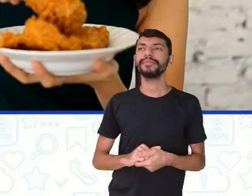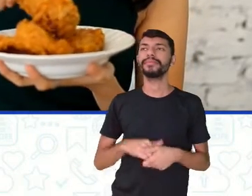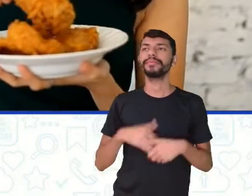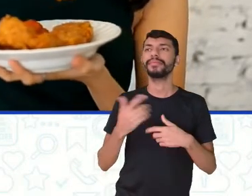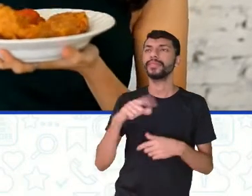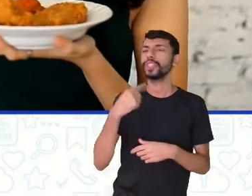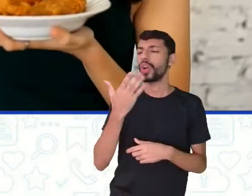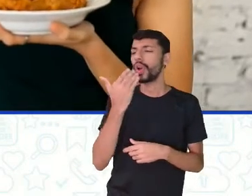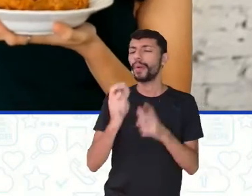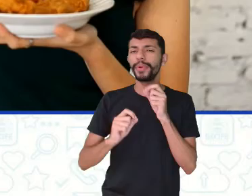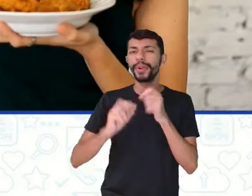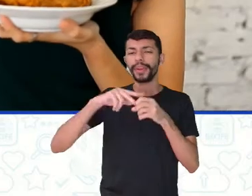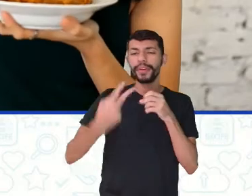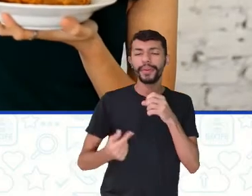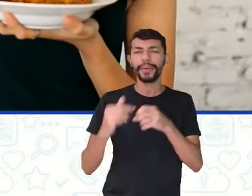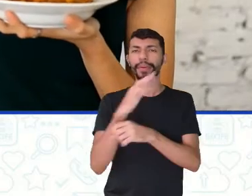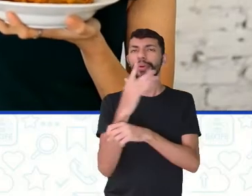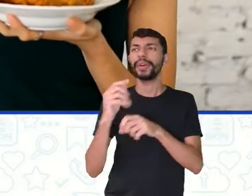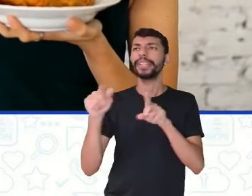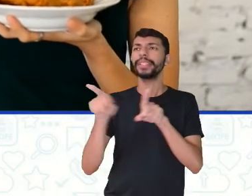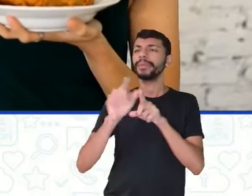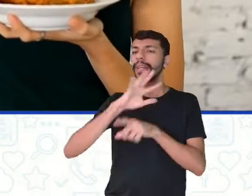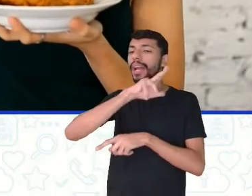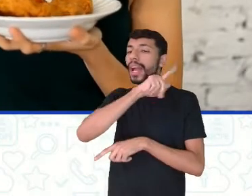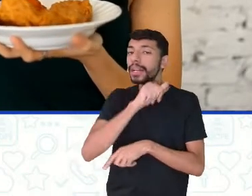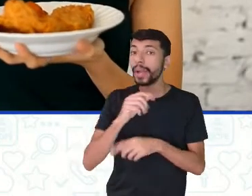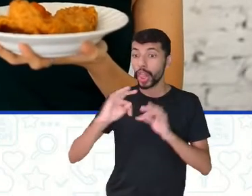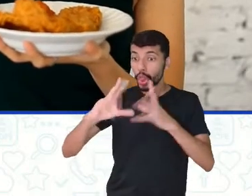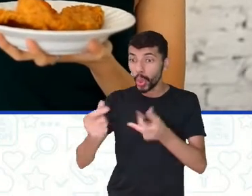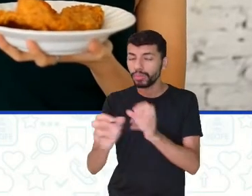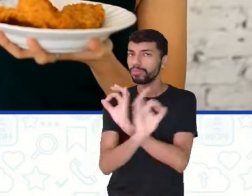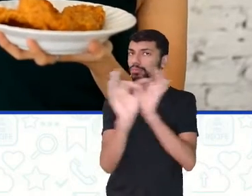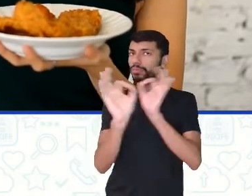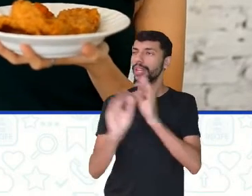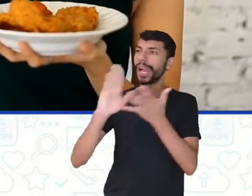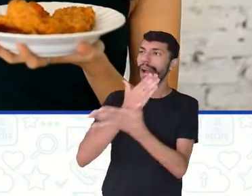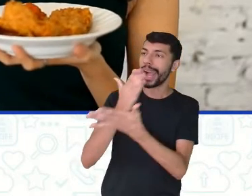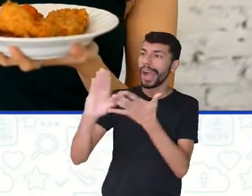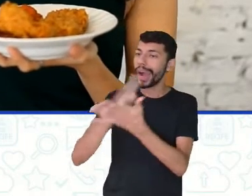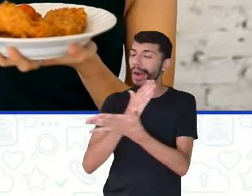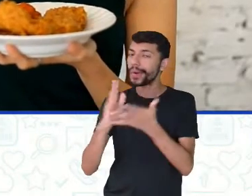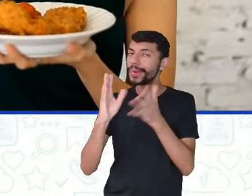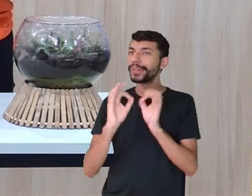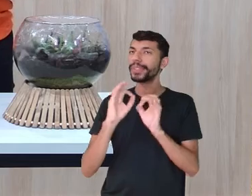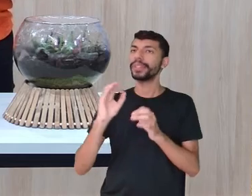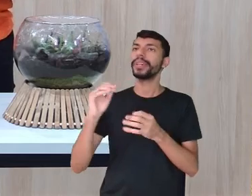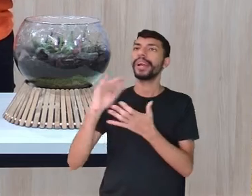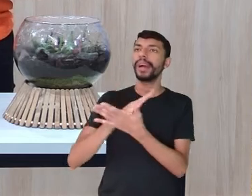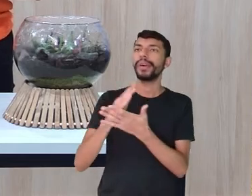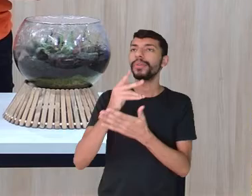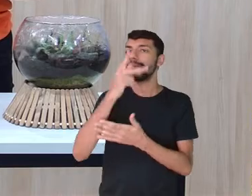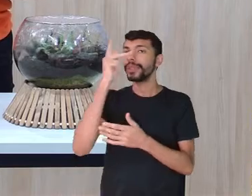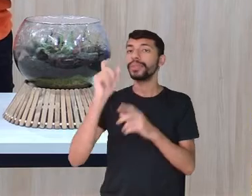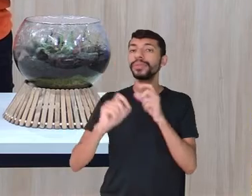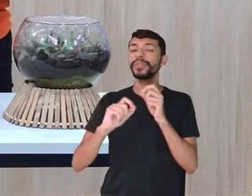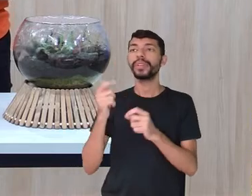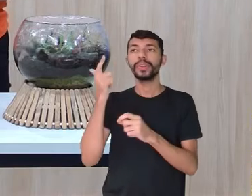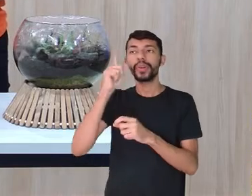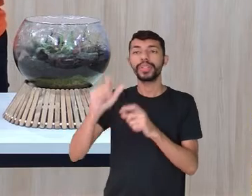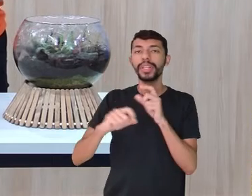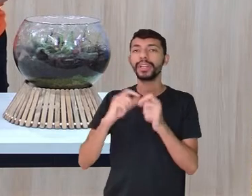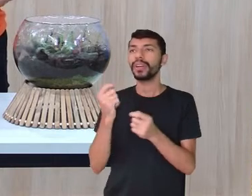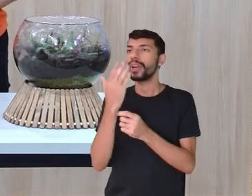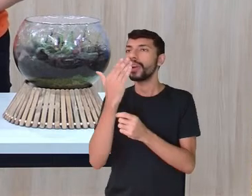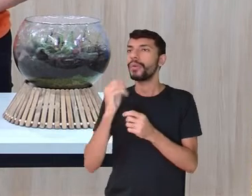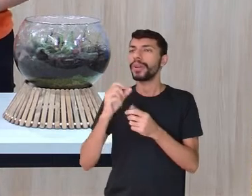de vegetais, de animais, não todos, né? Alguns já conseguem mais procurar se alimentar